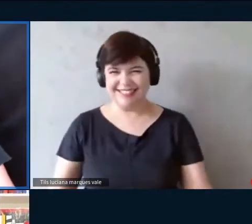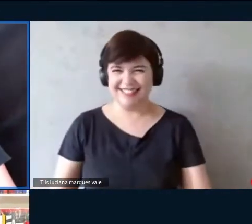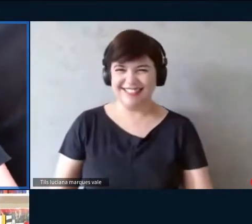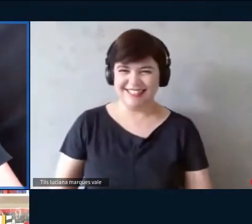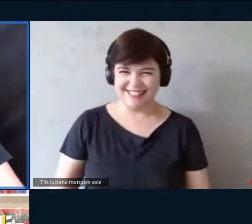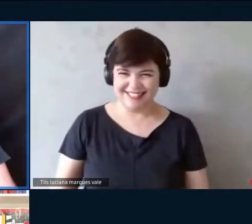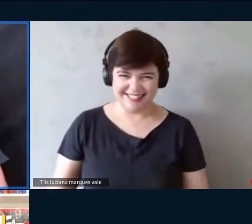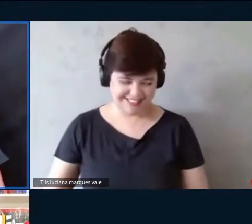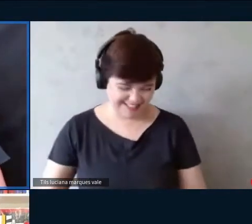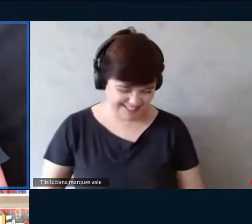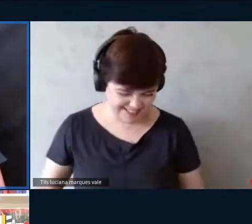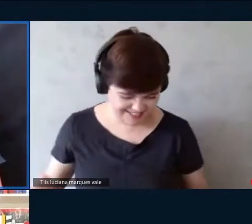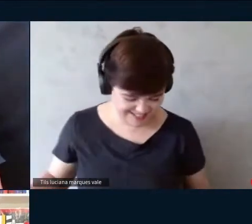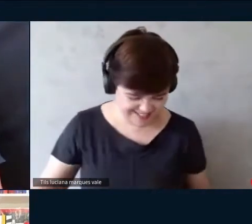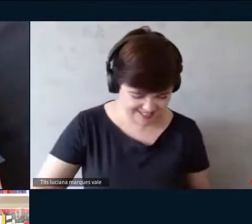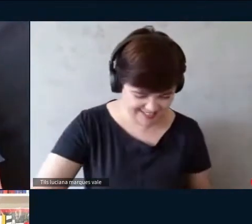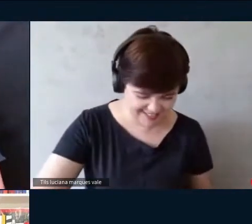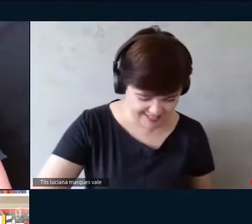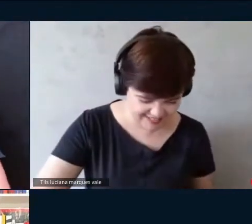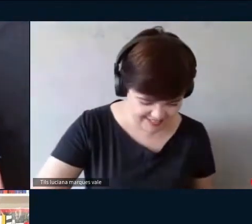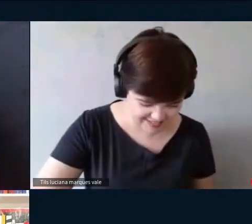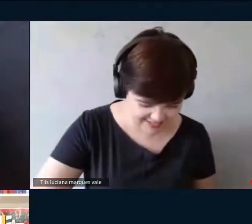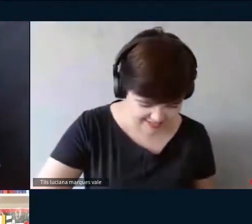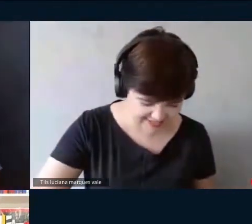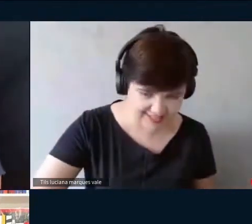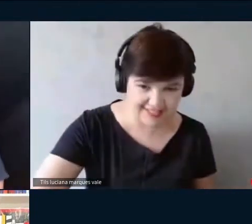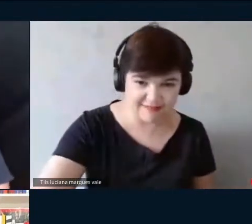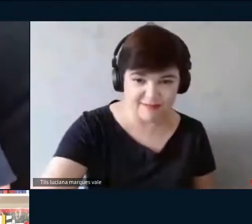verdade. É verdade.